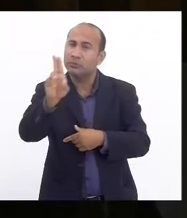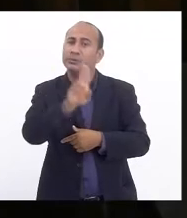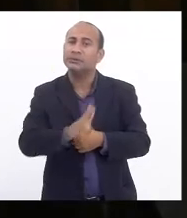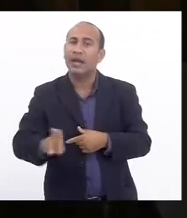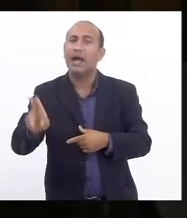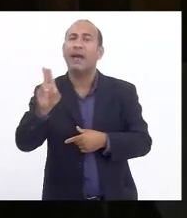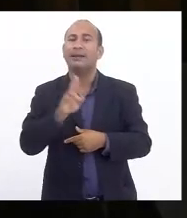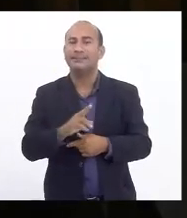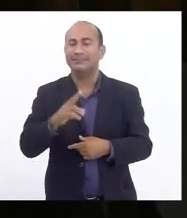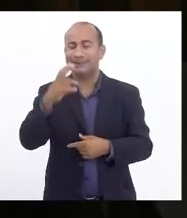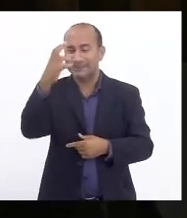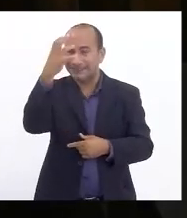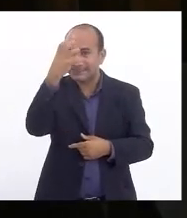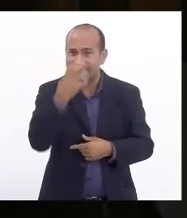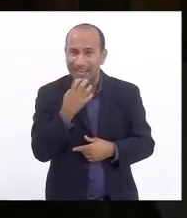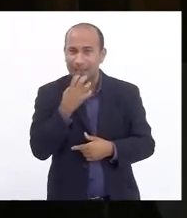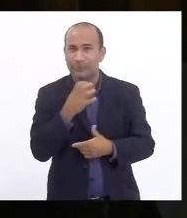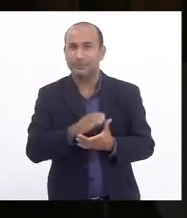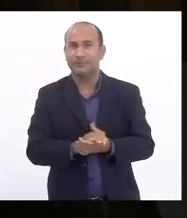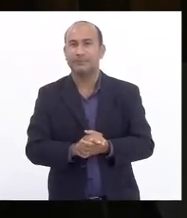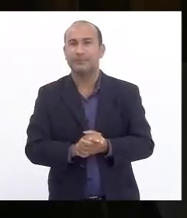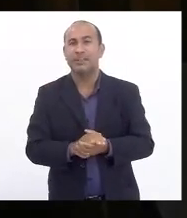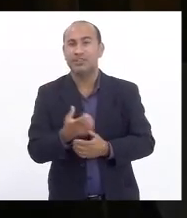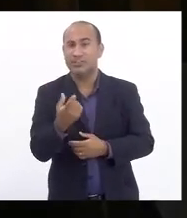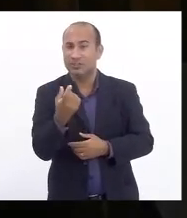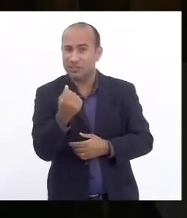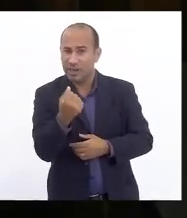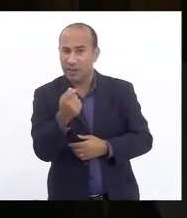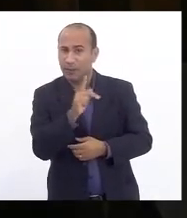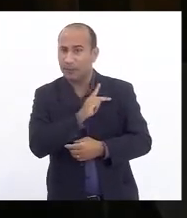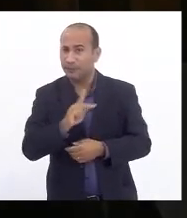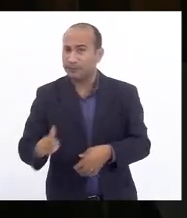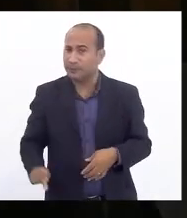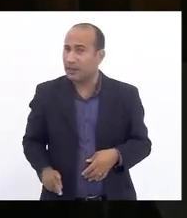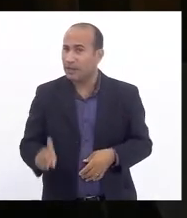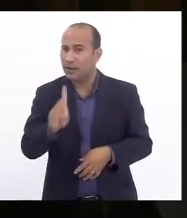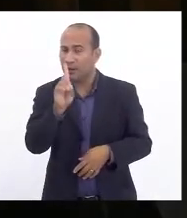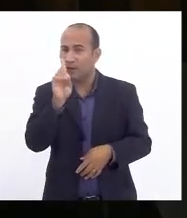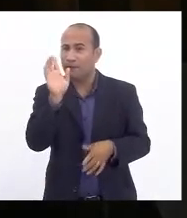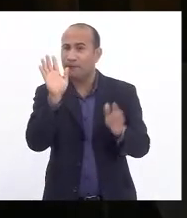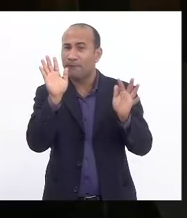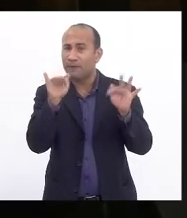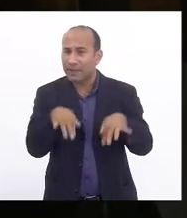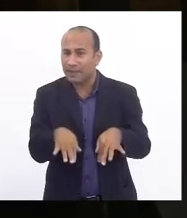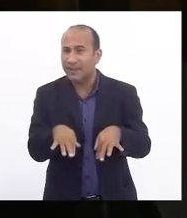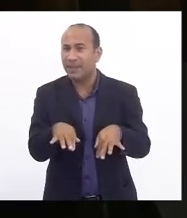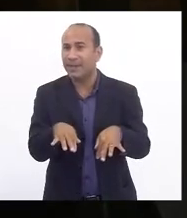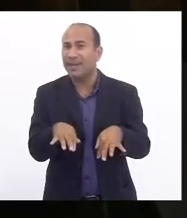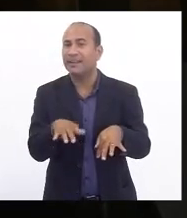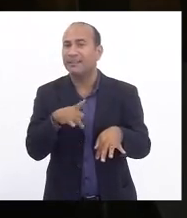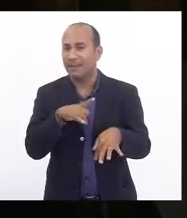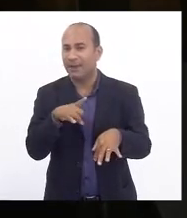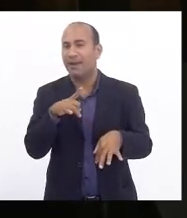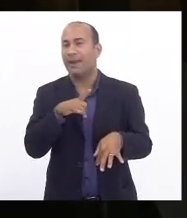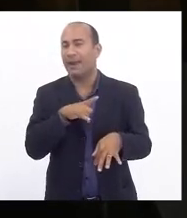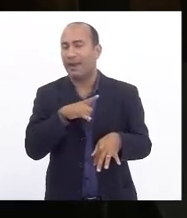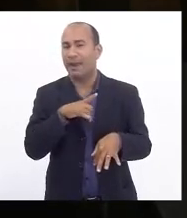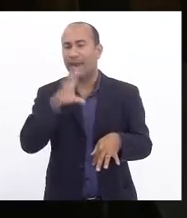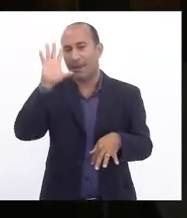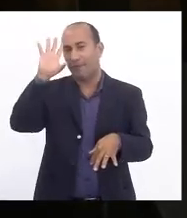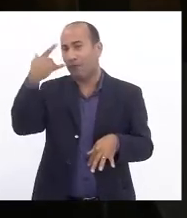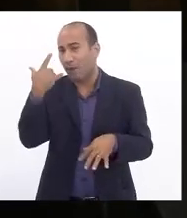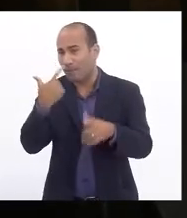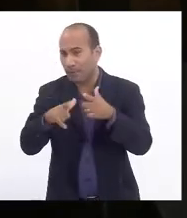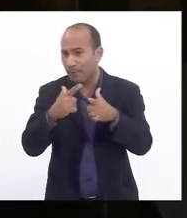com muita seriedade dinheiro público não é infinito não dá para resolver todos os problemas de uma vez